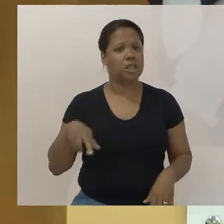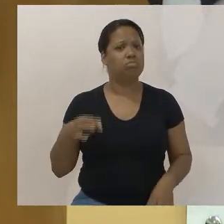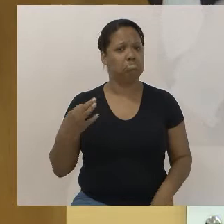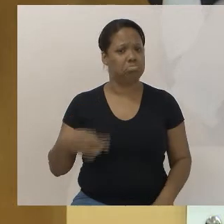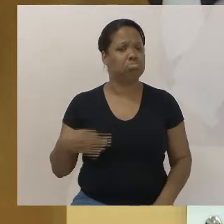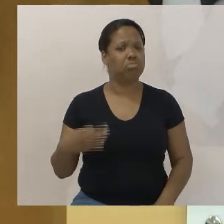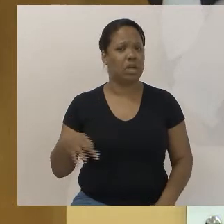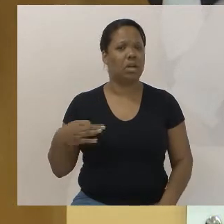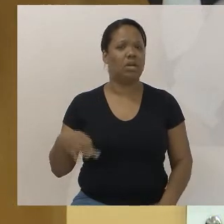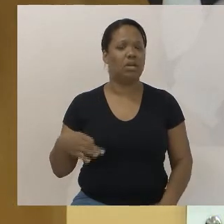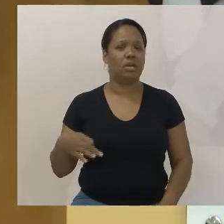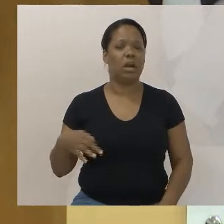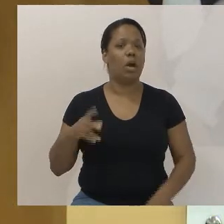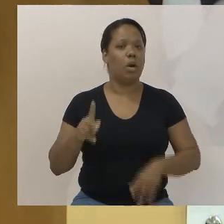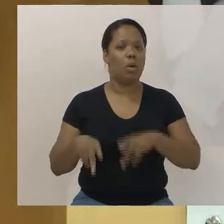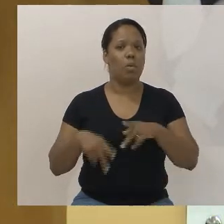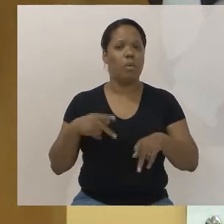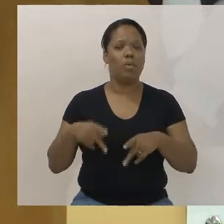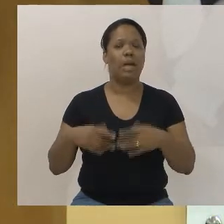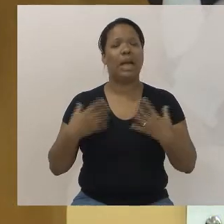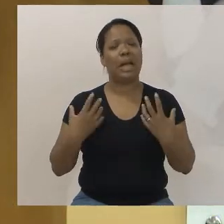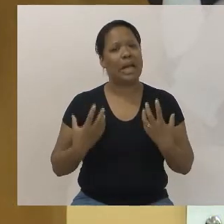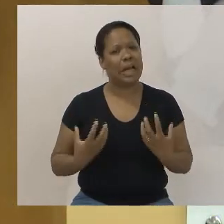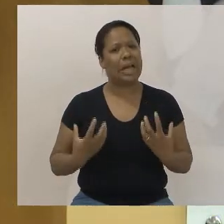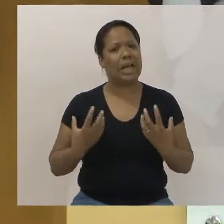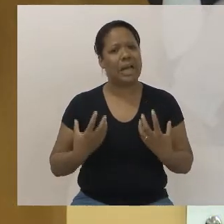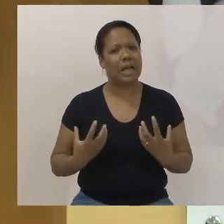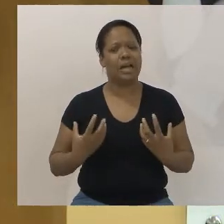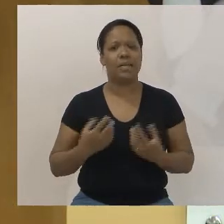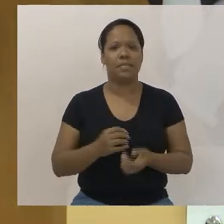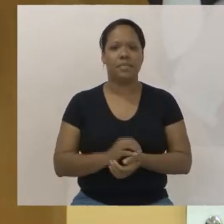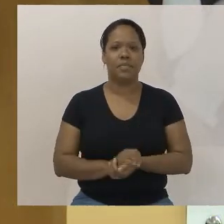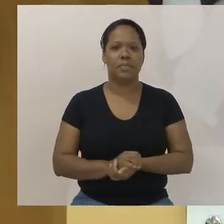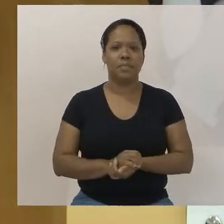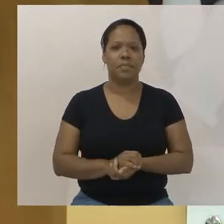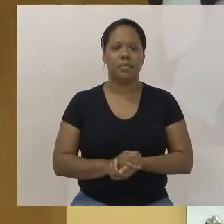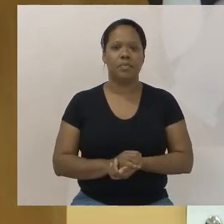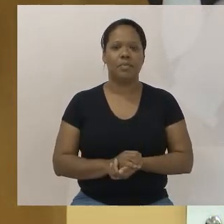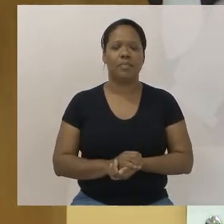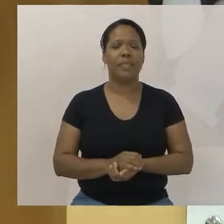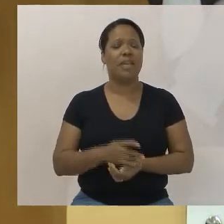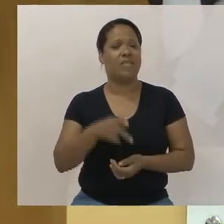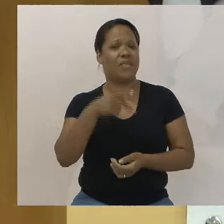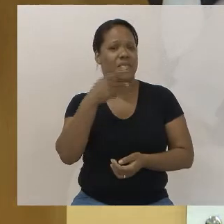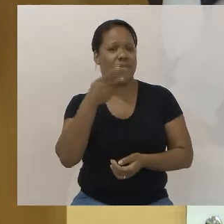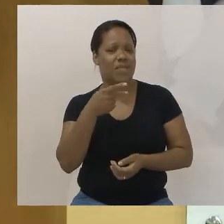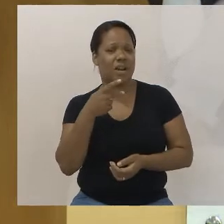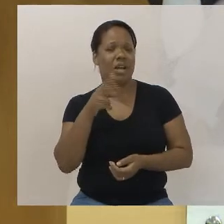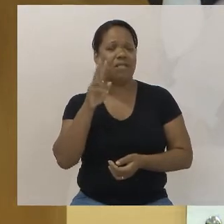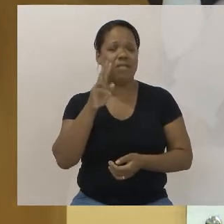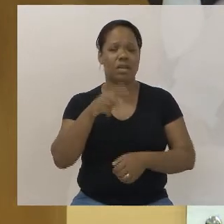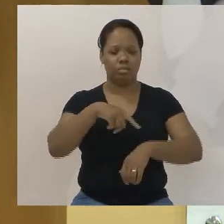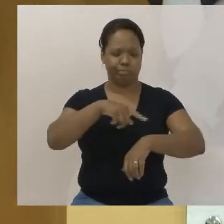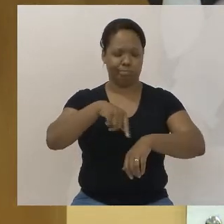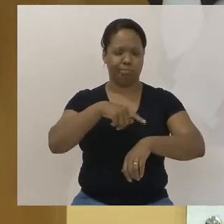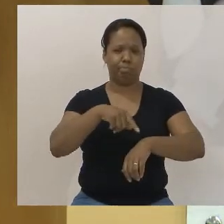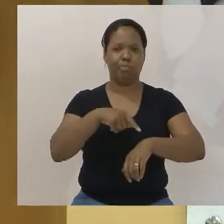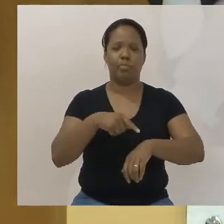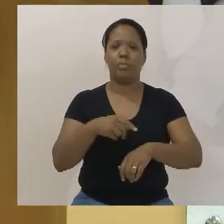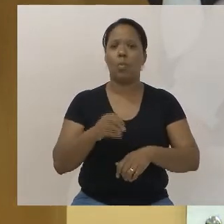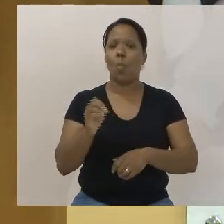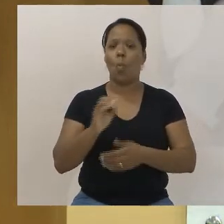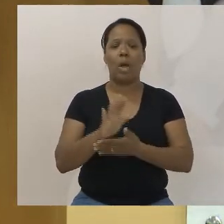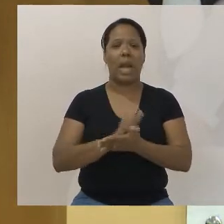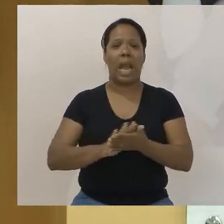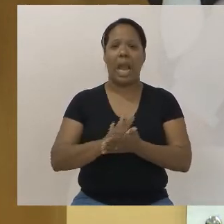porque o povo muitas vezes se cansa ele se cansa de cobrar de ver passar o tempo e nada acontecer